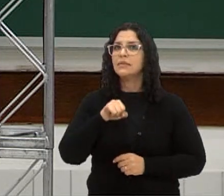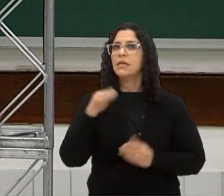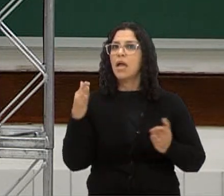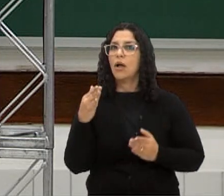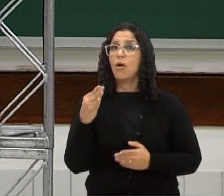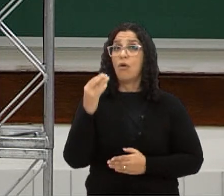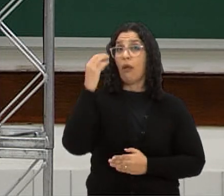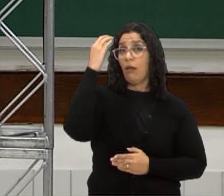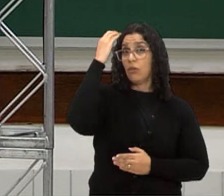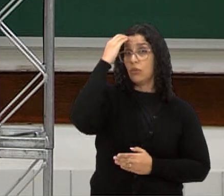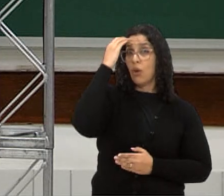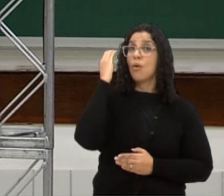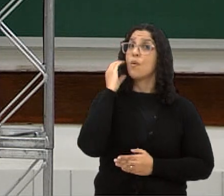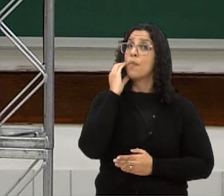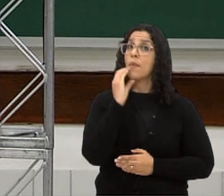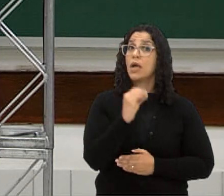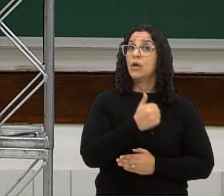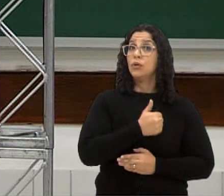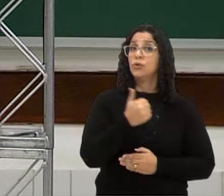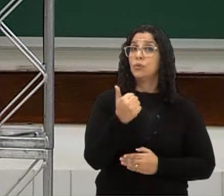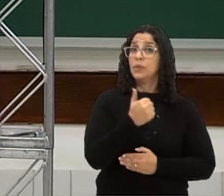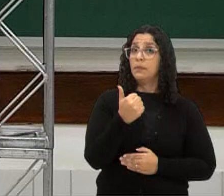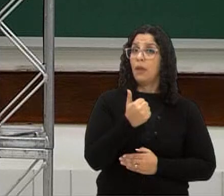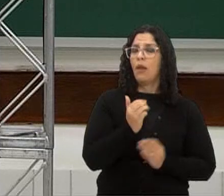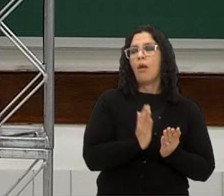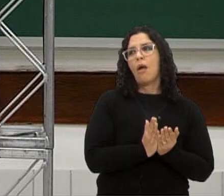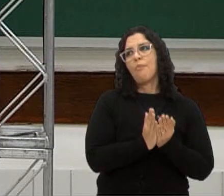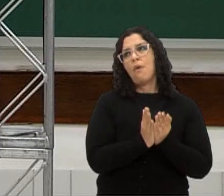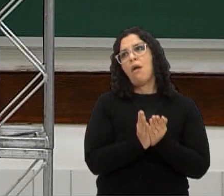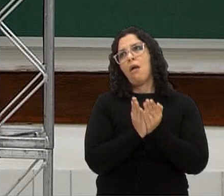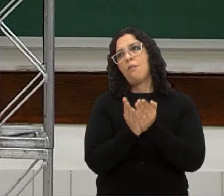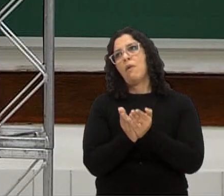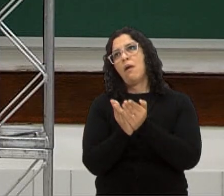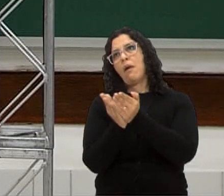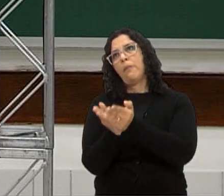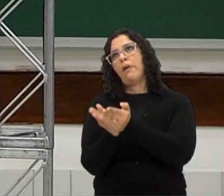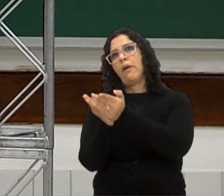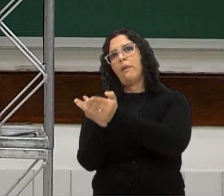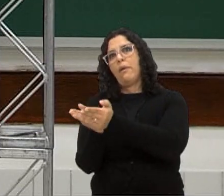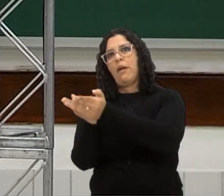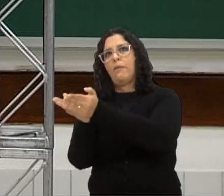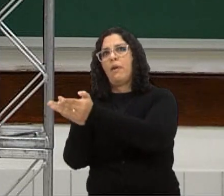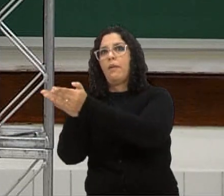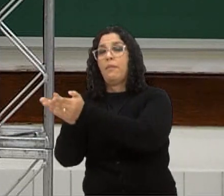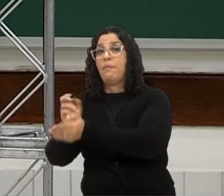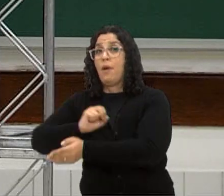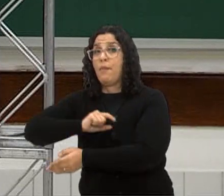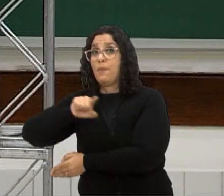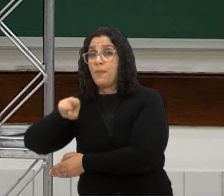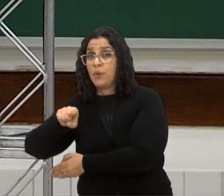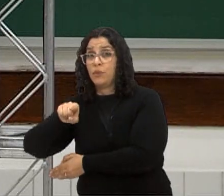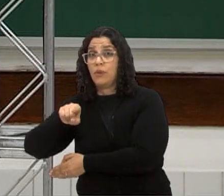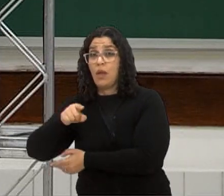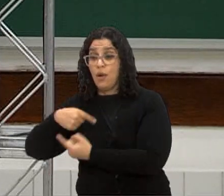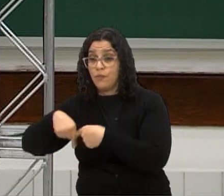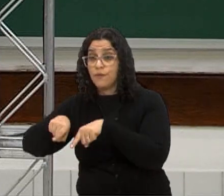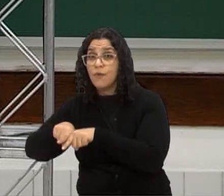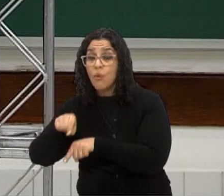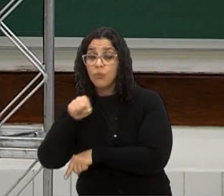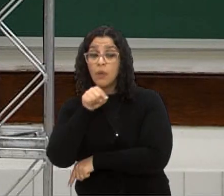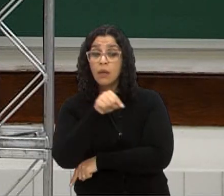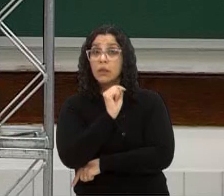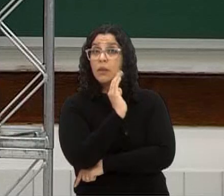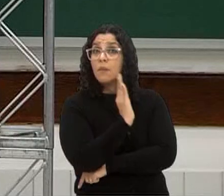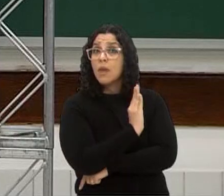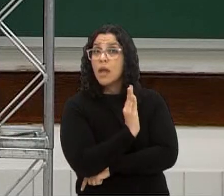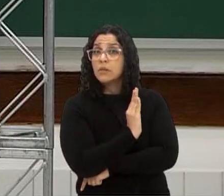de Dom Pedro I para Portugal, existia um medo da elite brasileira, ou seja,